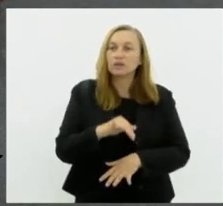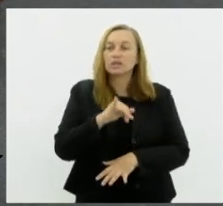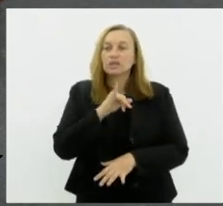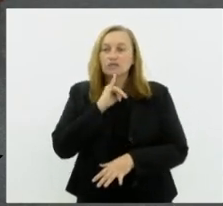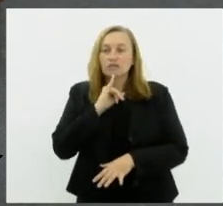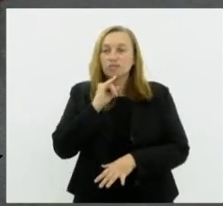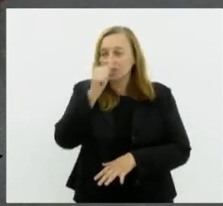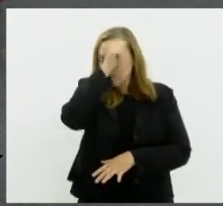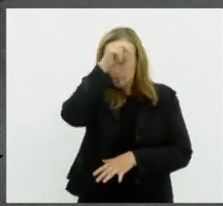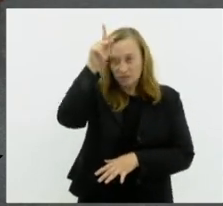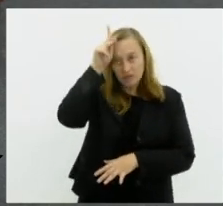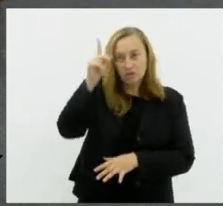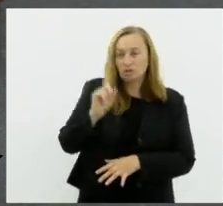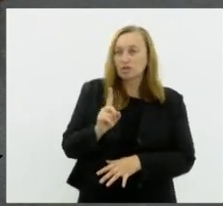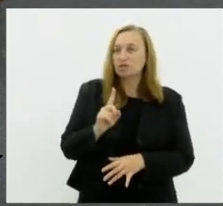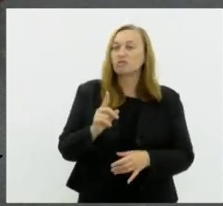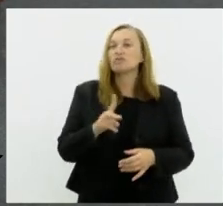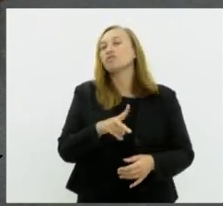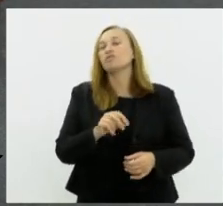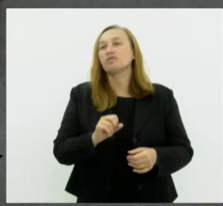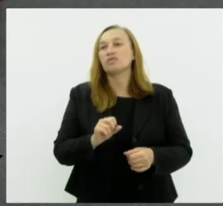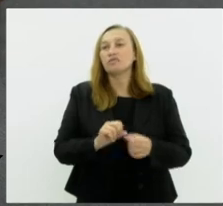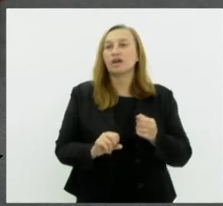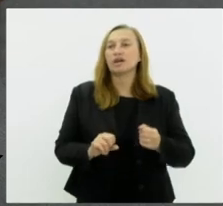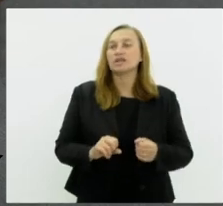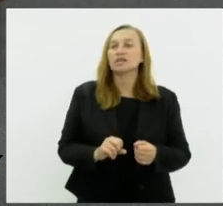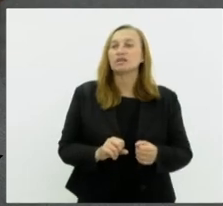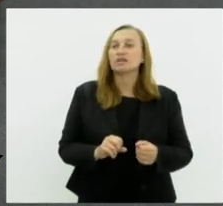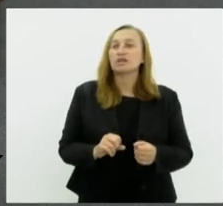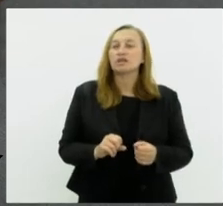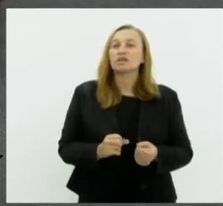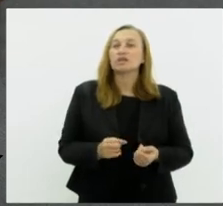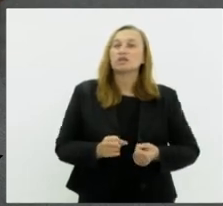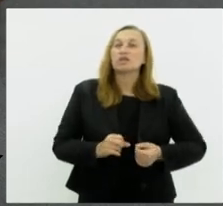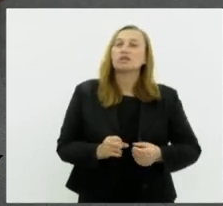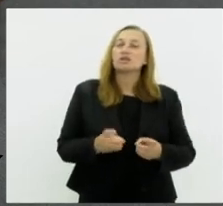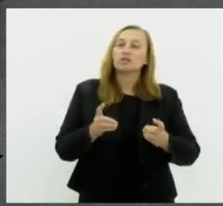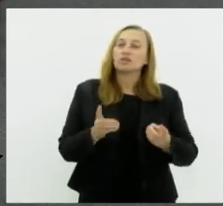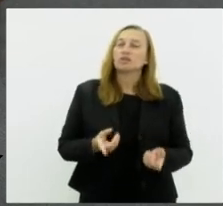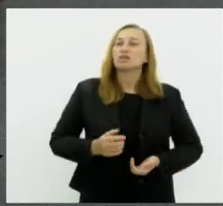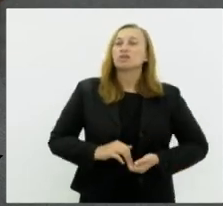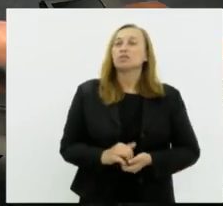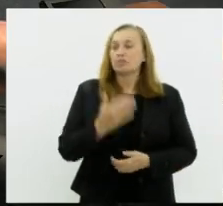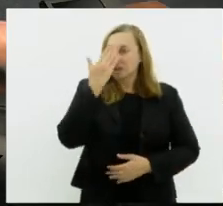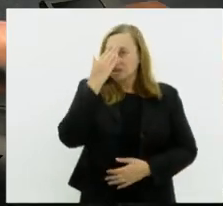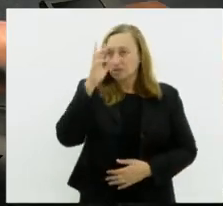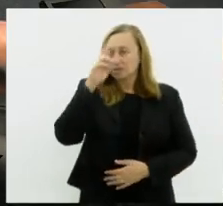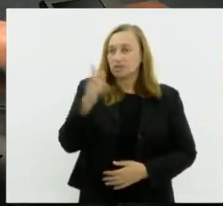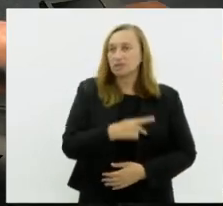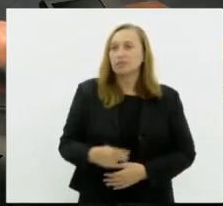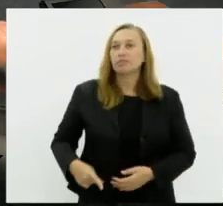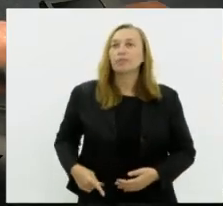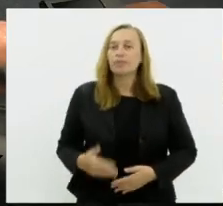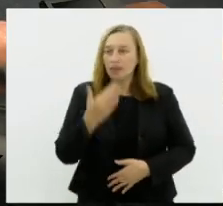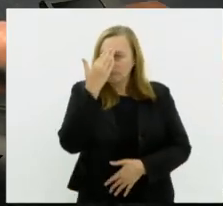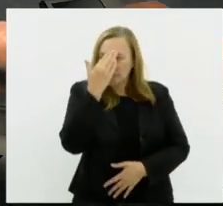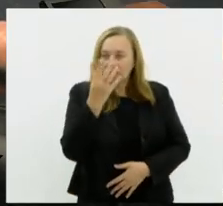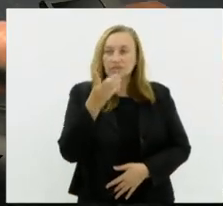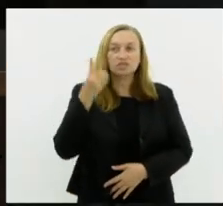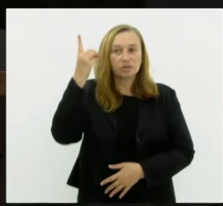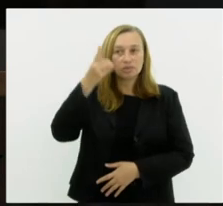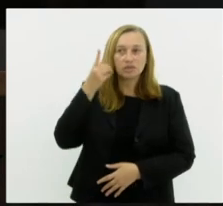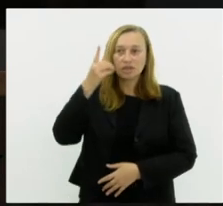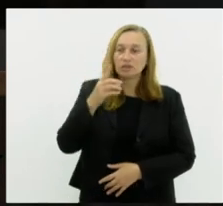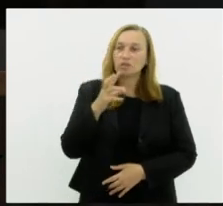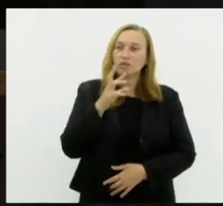do que acontece em outros lugares, não vinha fazendo, ludibriando o cidadão de bem, que quer um atendimento qualificado. Obrigado, presidente. Obrigada, deputado